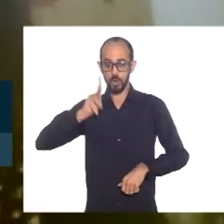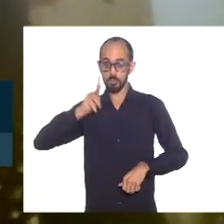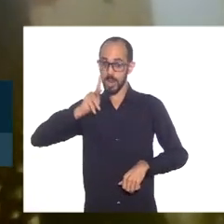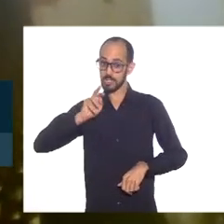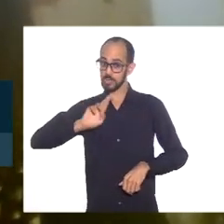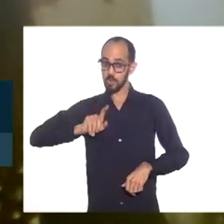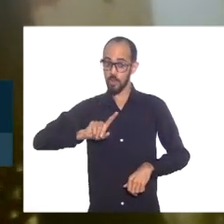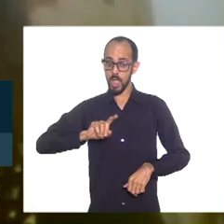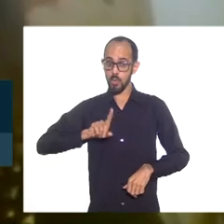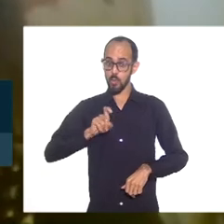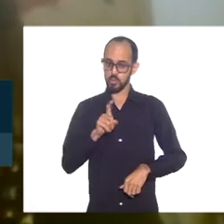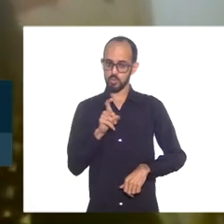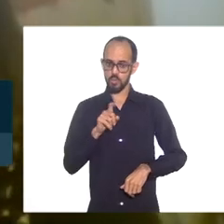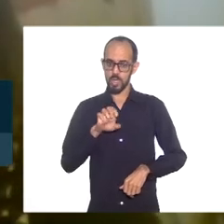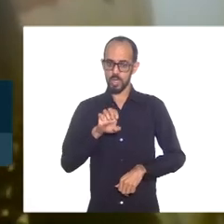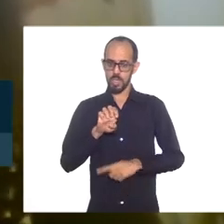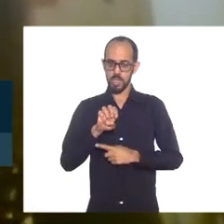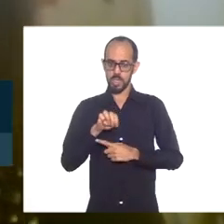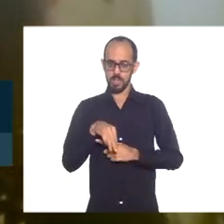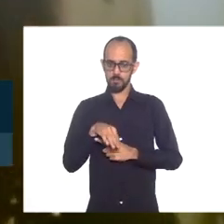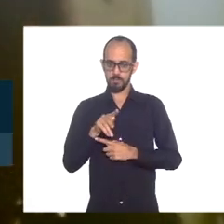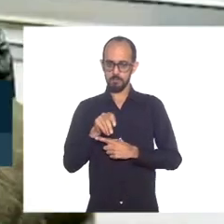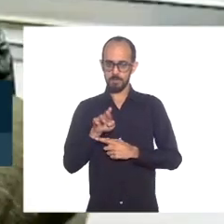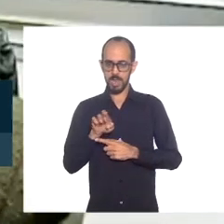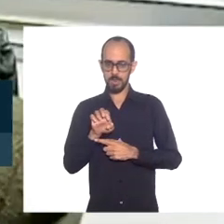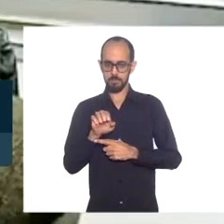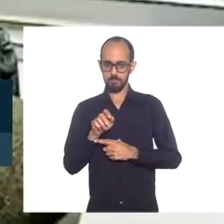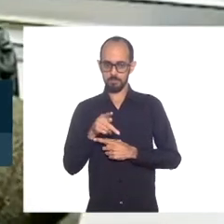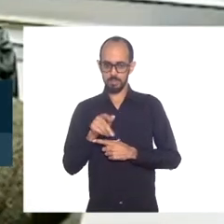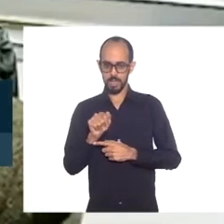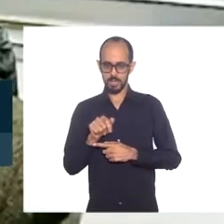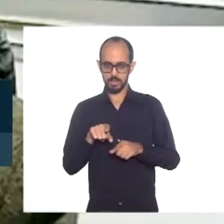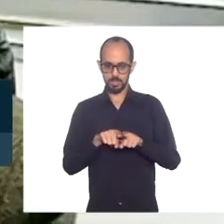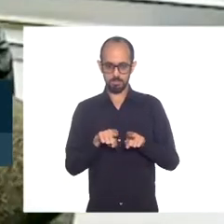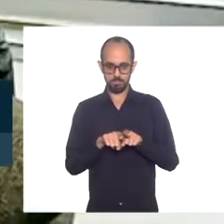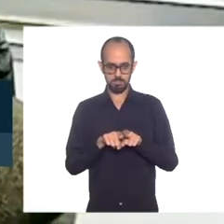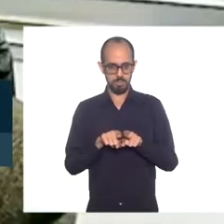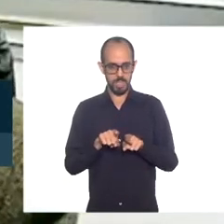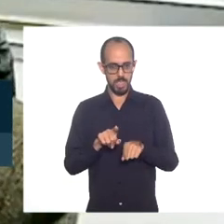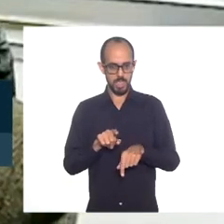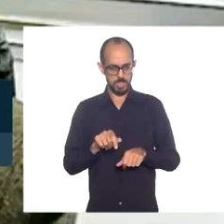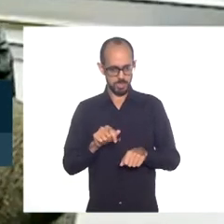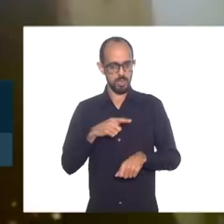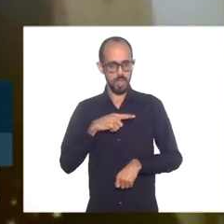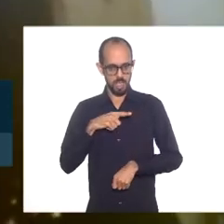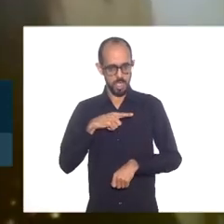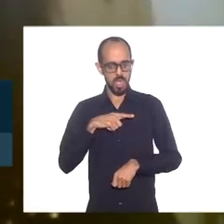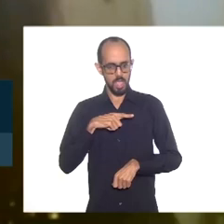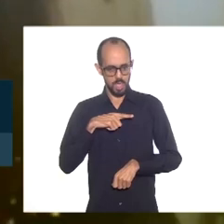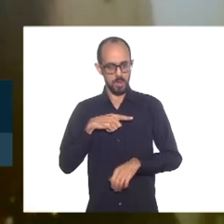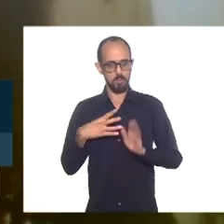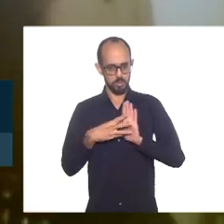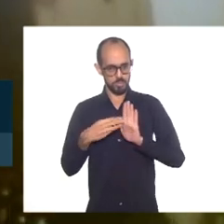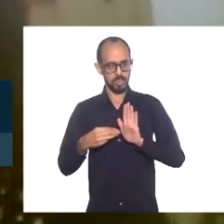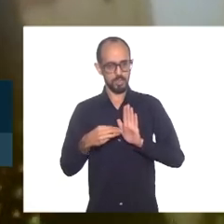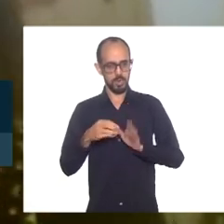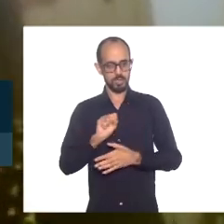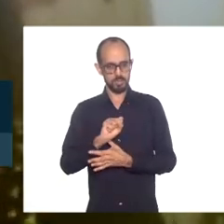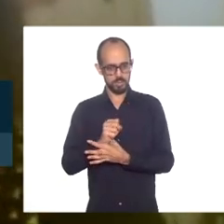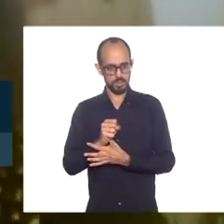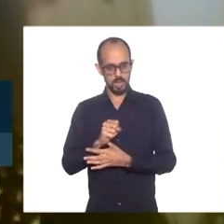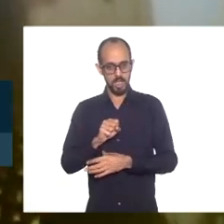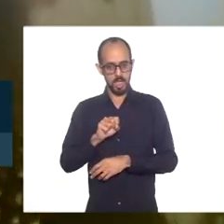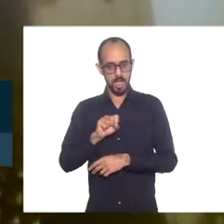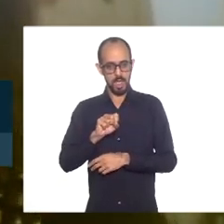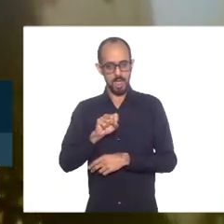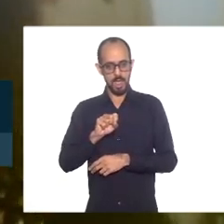a Embrapa é outro exemplo, né? A Vale é outro exemplo, a Siderúrgica Nacional é outro exemplo, e vai